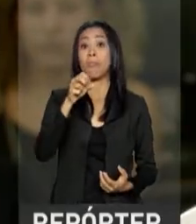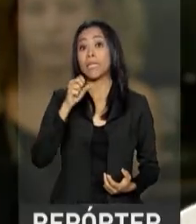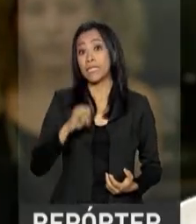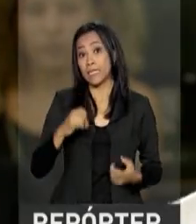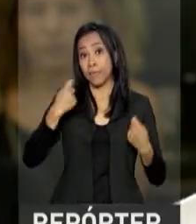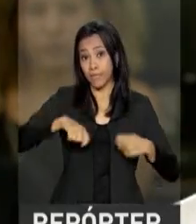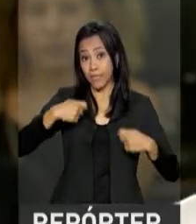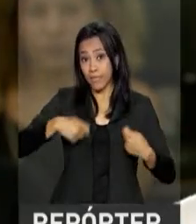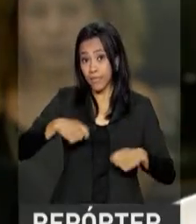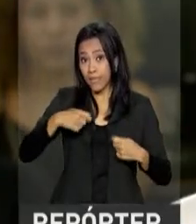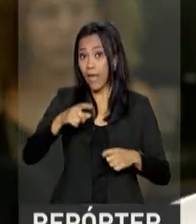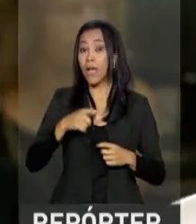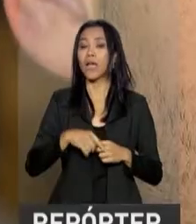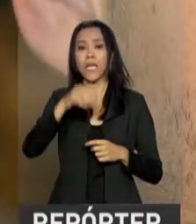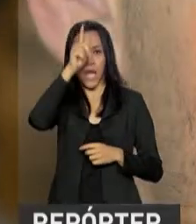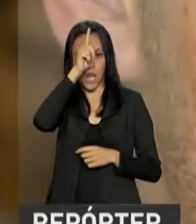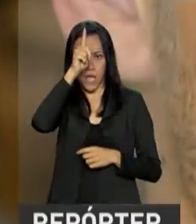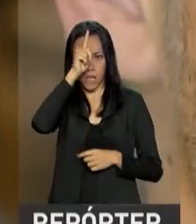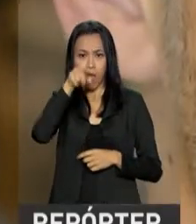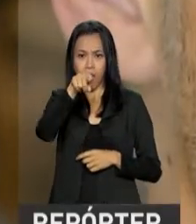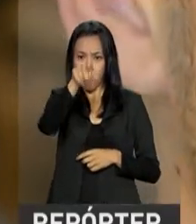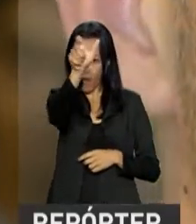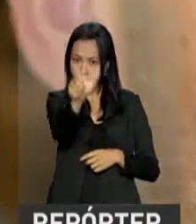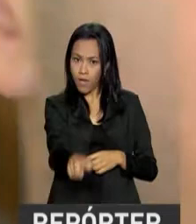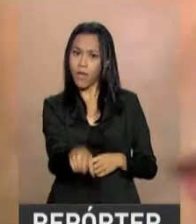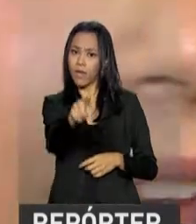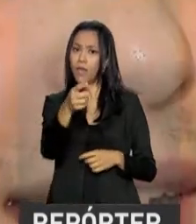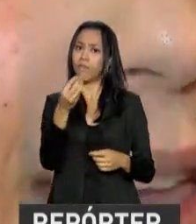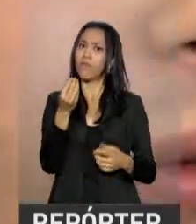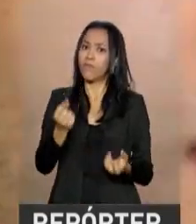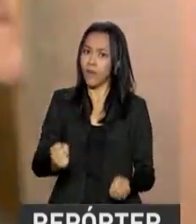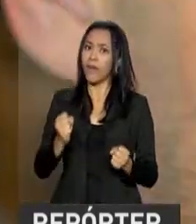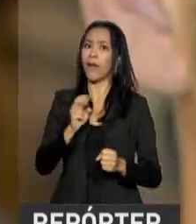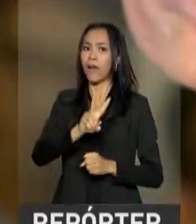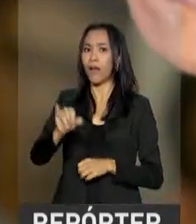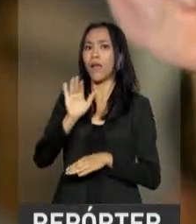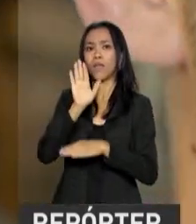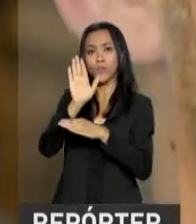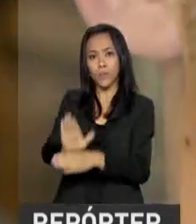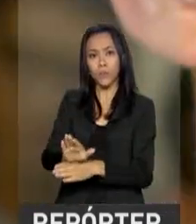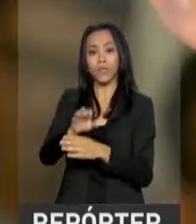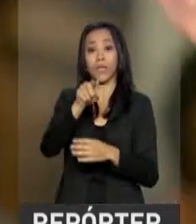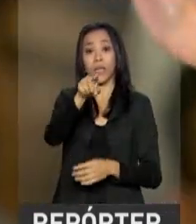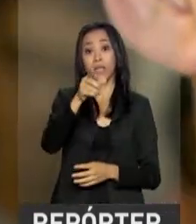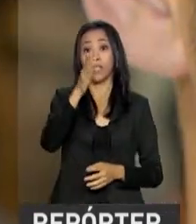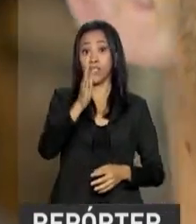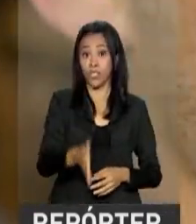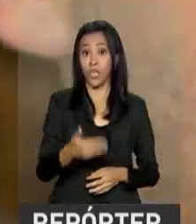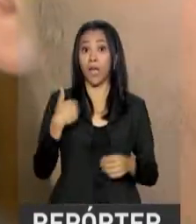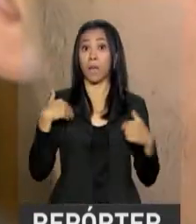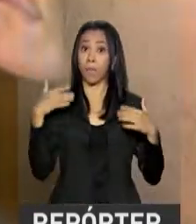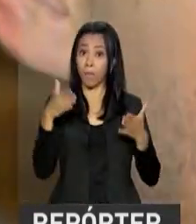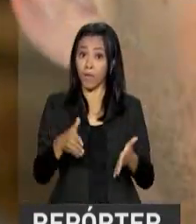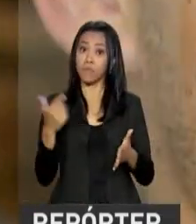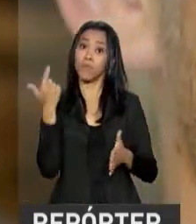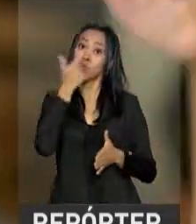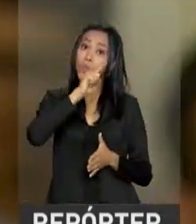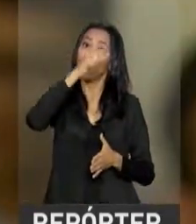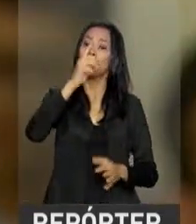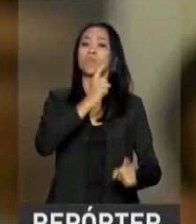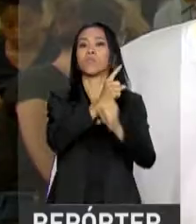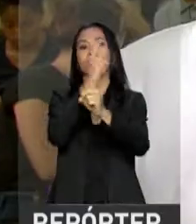de informações em alemão, o Darcy Neto vai poder ajudar. Ele conta que já participou de outros